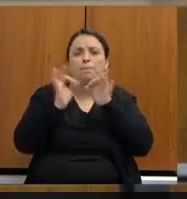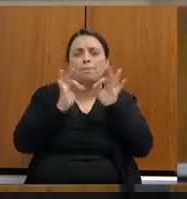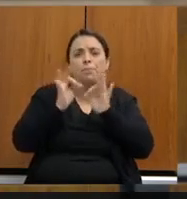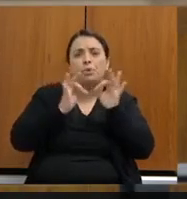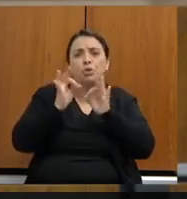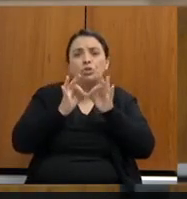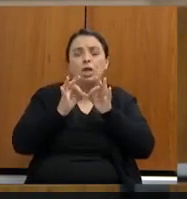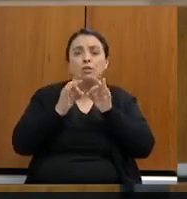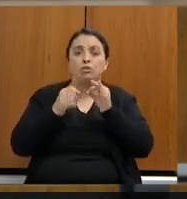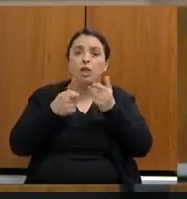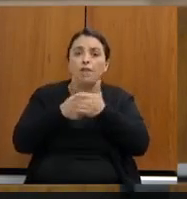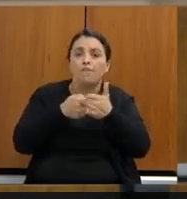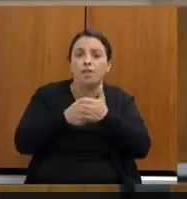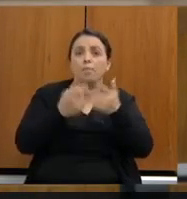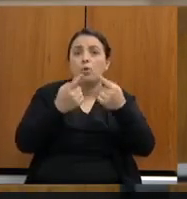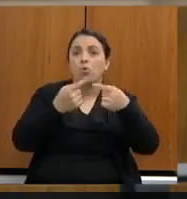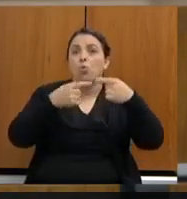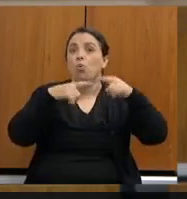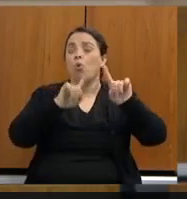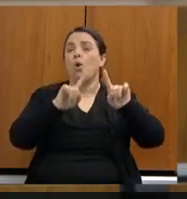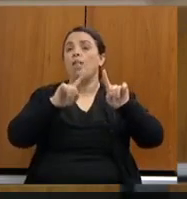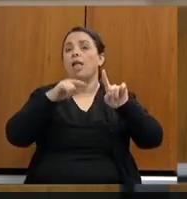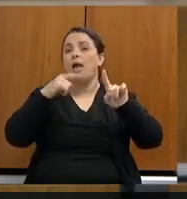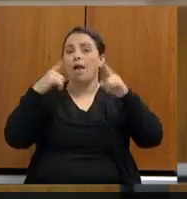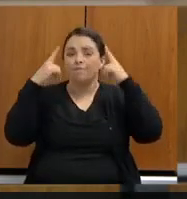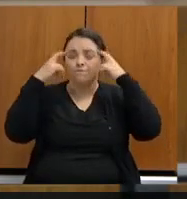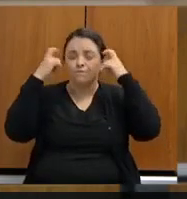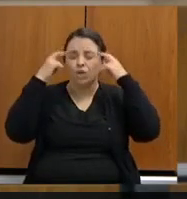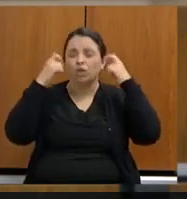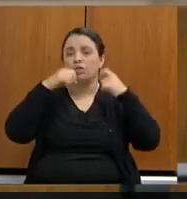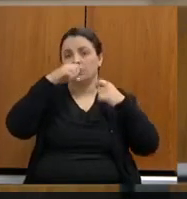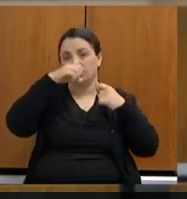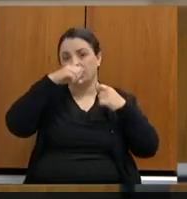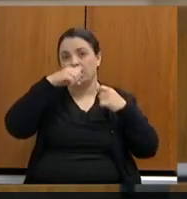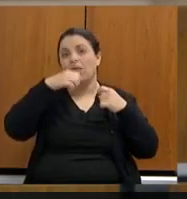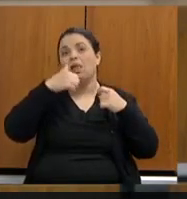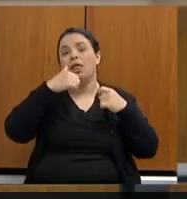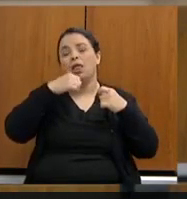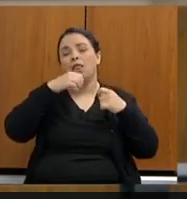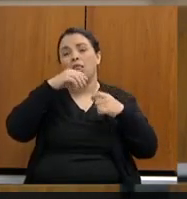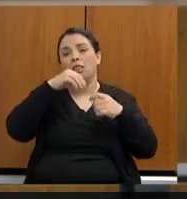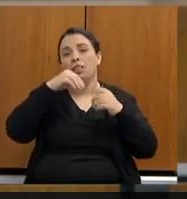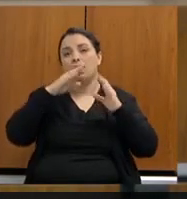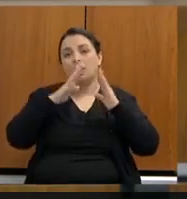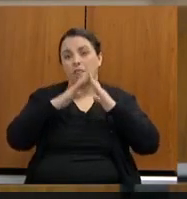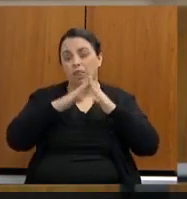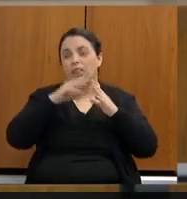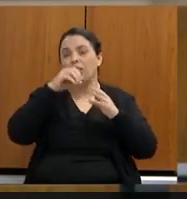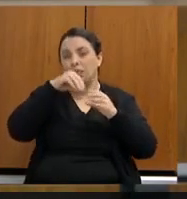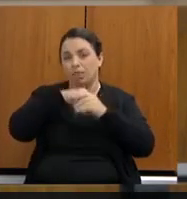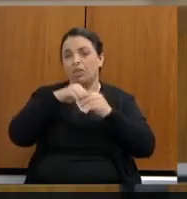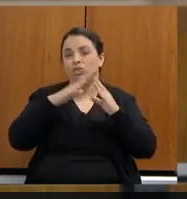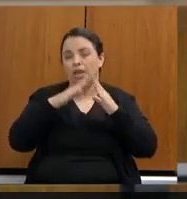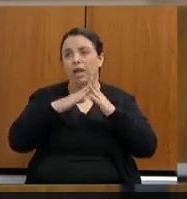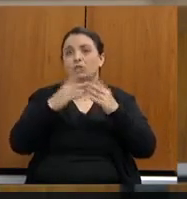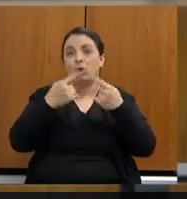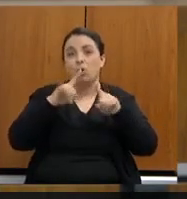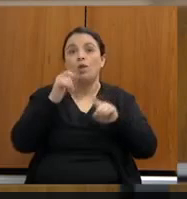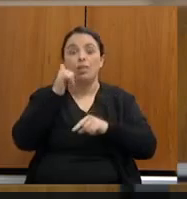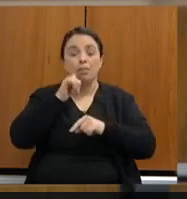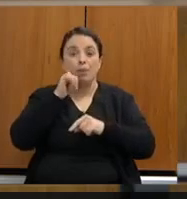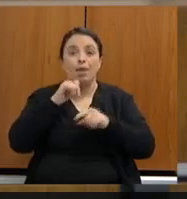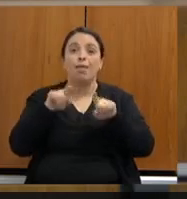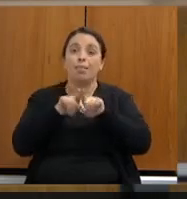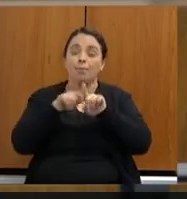violências contra a mulher e também o feminicídio Eu queria um esclarecimento Primeiro qual o